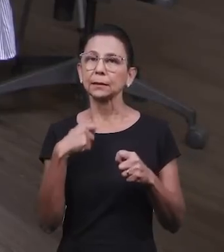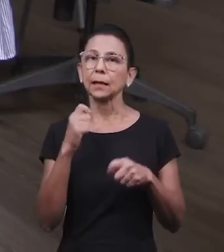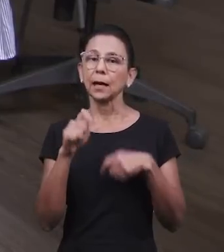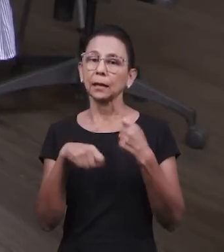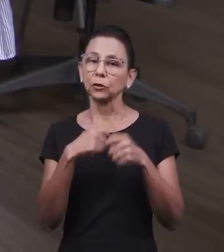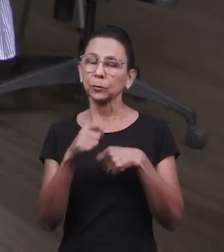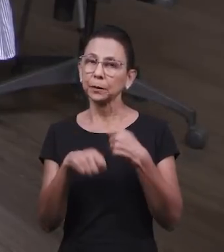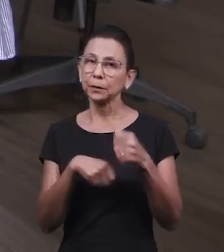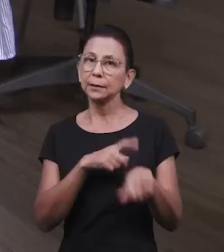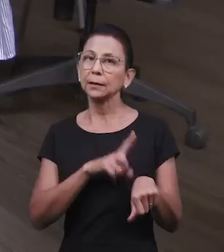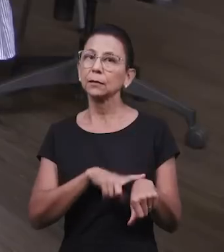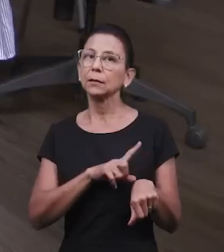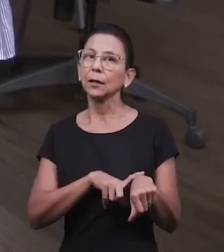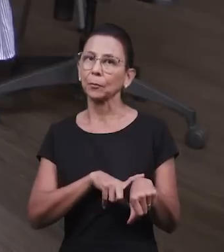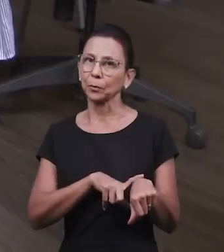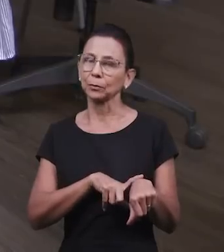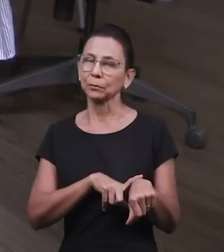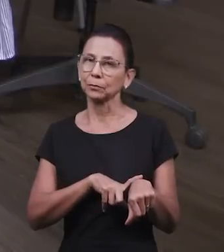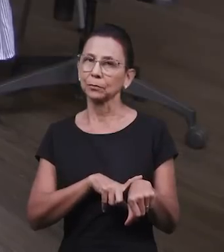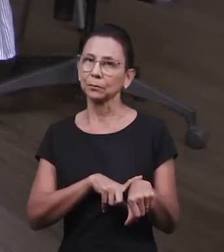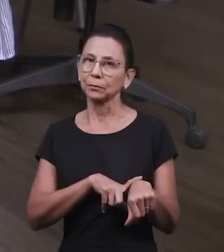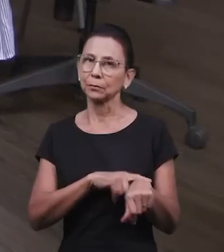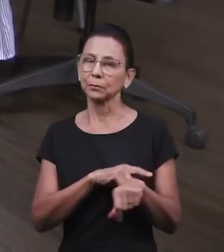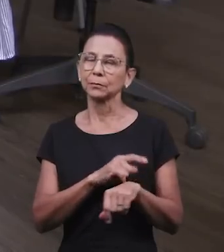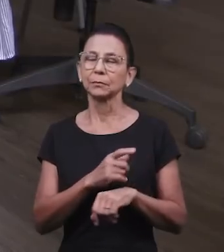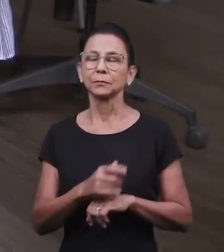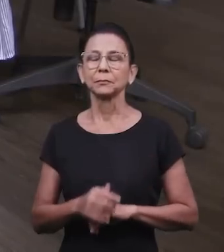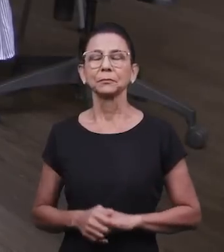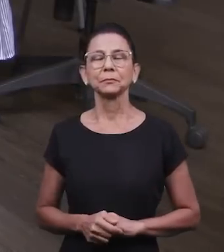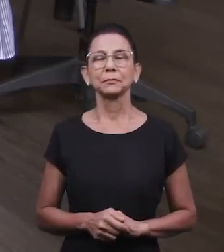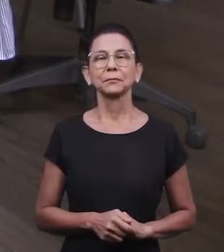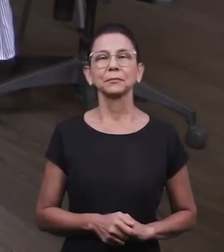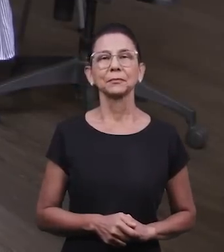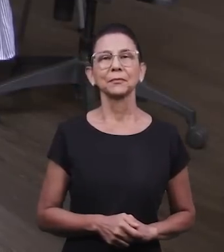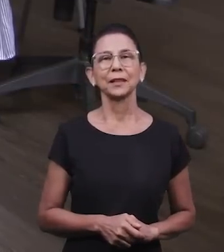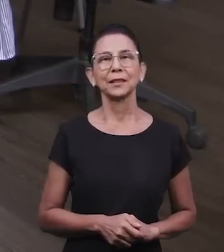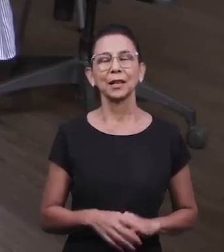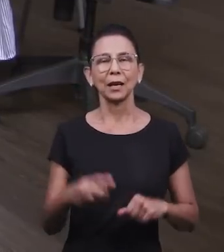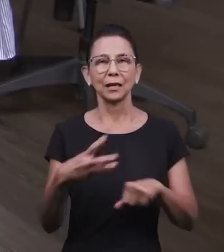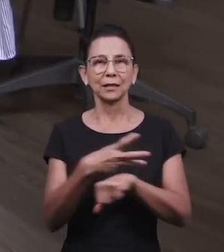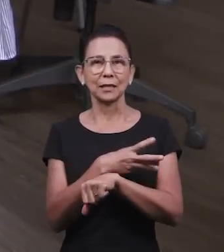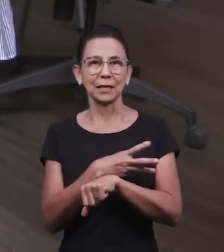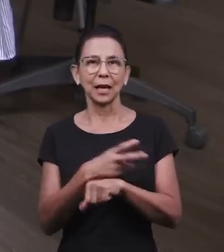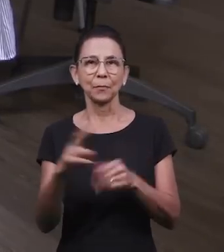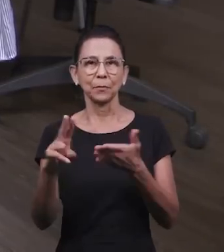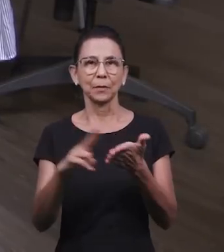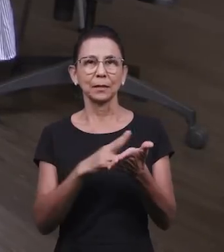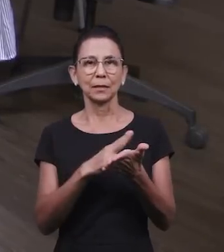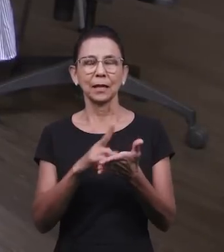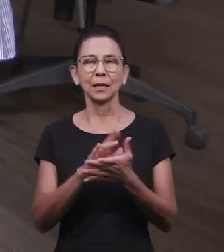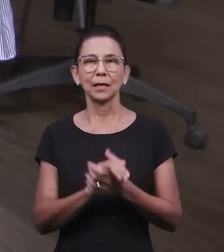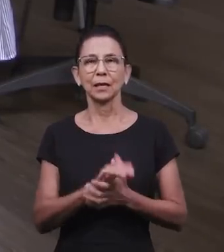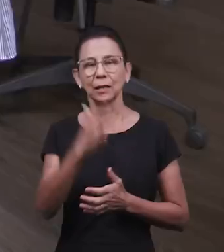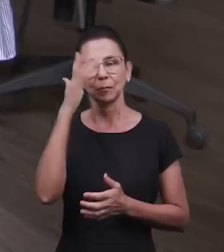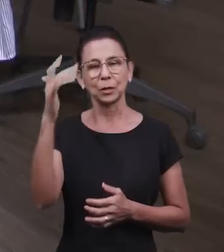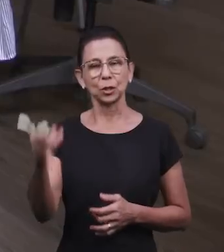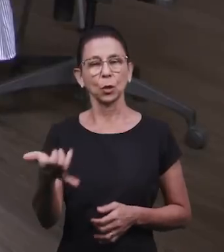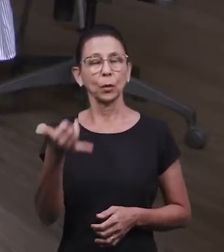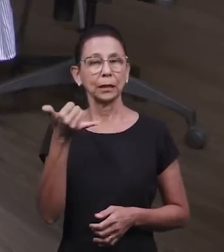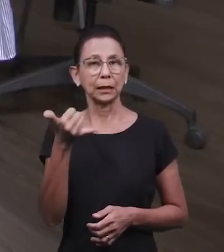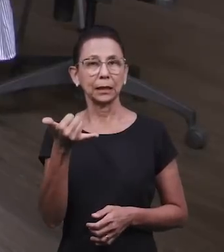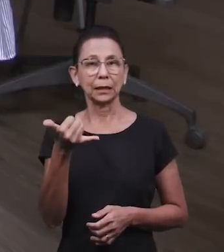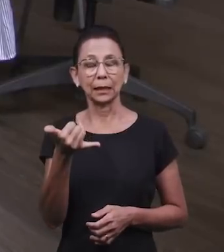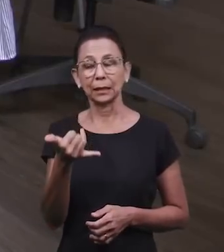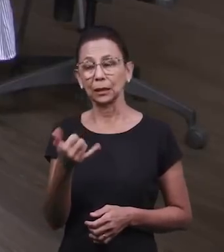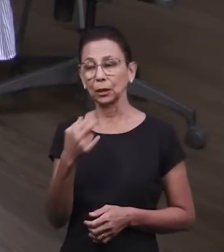bom. Eu acho engraçado com áudio no WhatsApp, por exemplo, a pessoa liga para mim, eu não posso atender porque eu estou numa reunião.